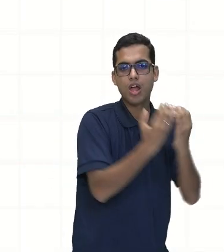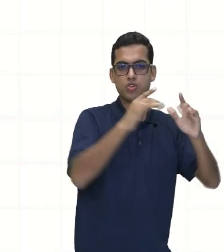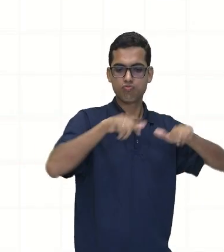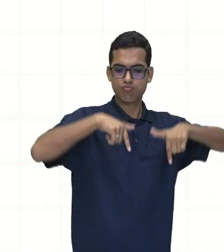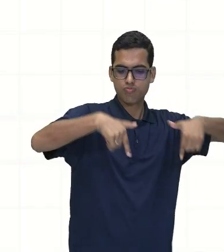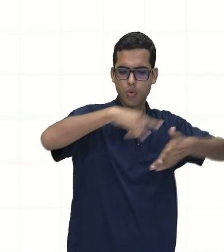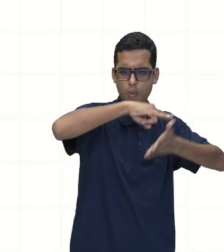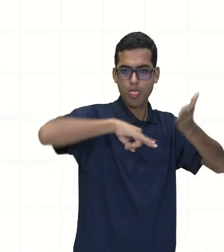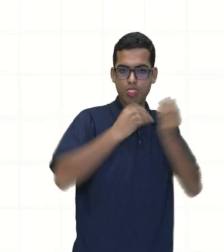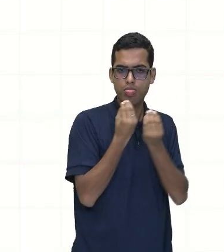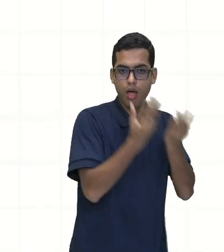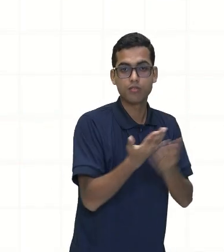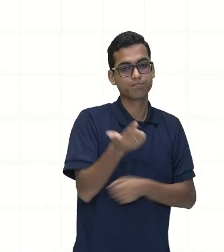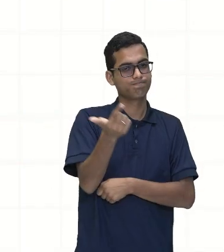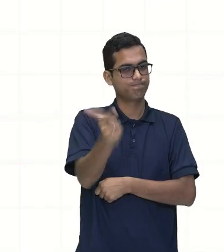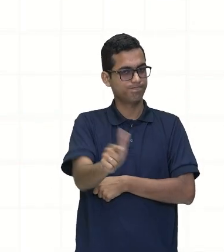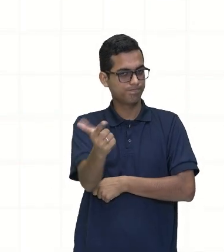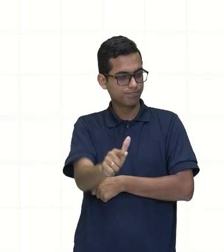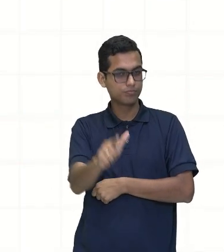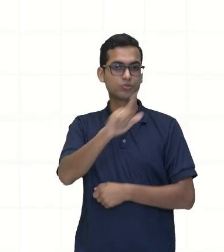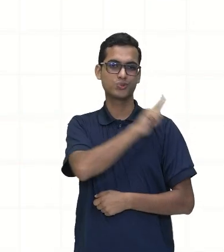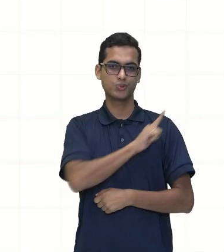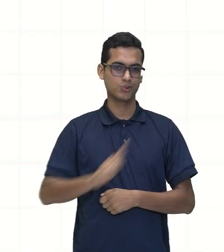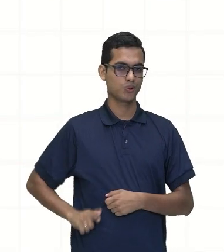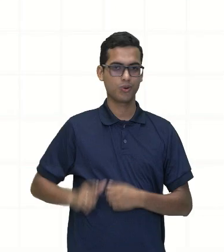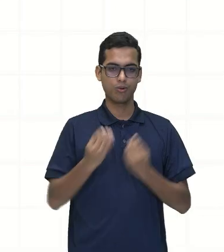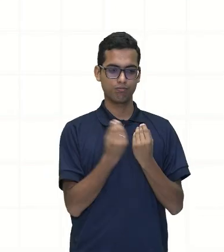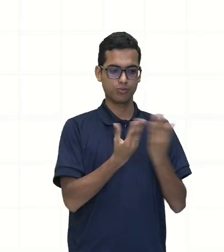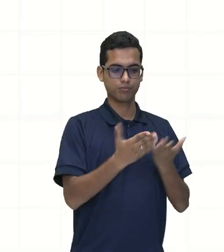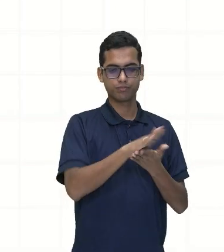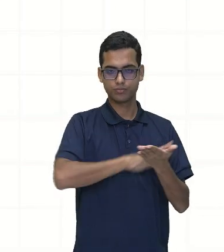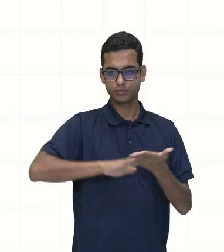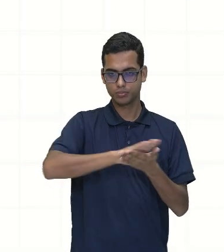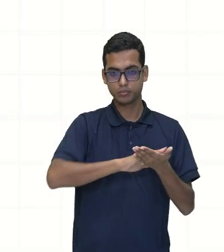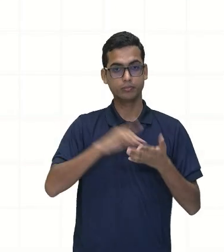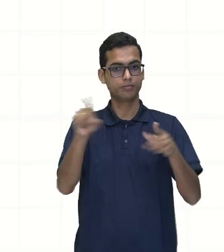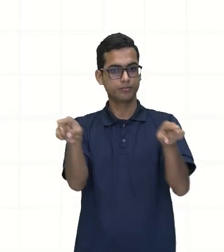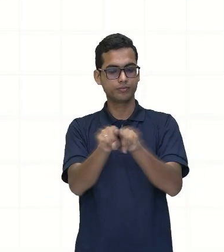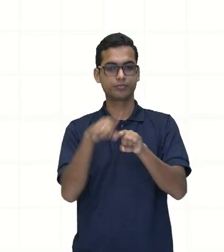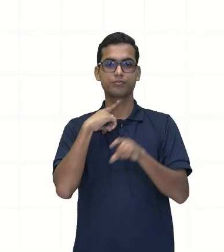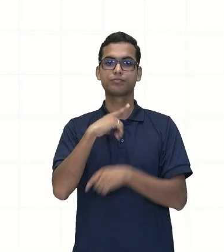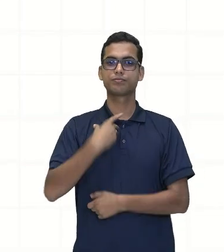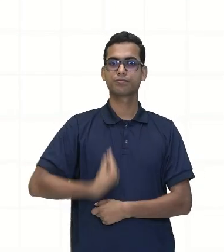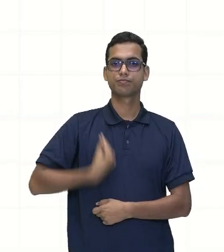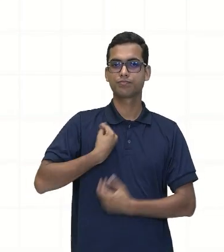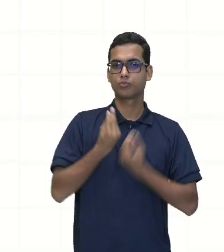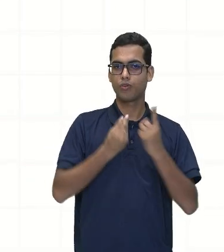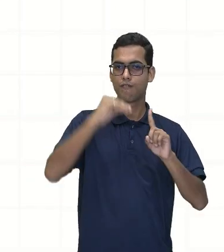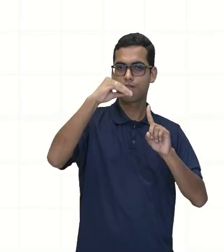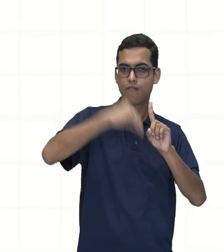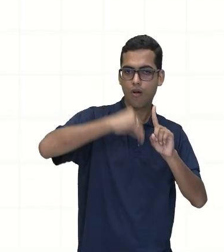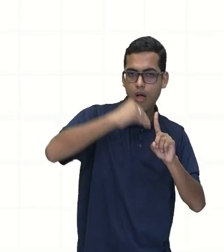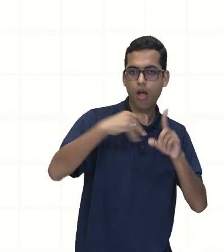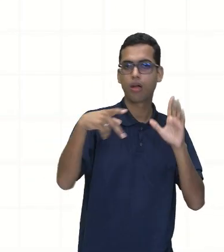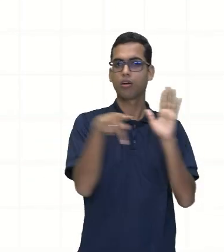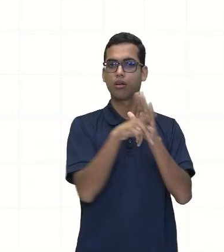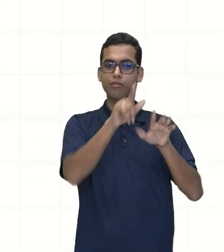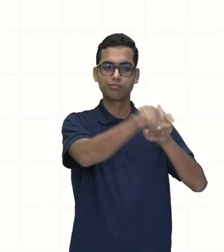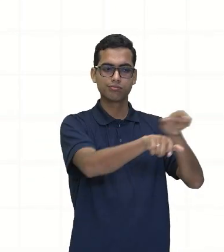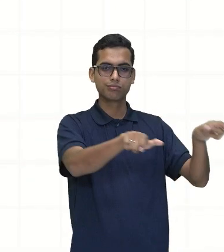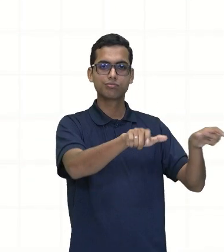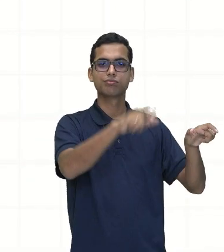governo, o que as deixam ali em situação de vulnerabilidade, né? Principalmente aqui